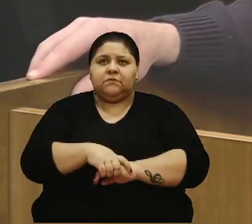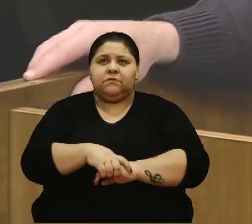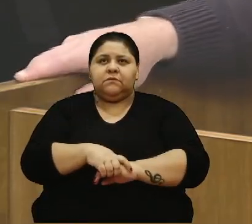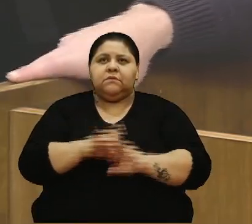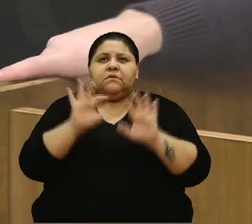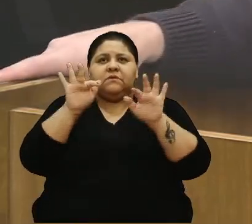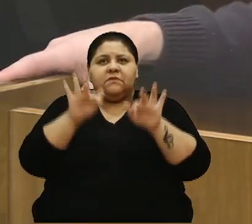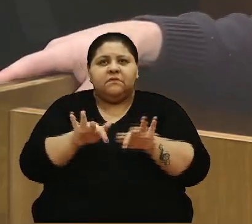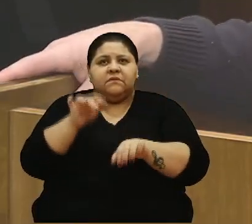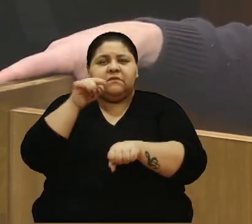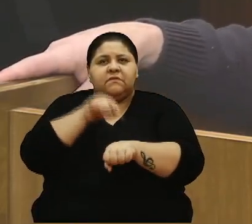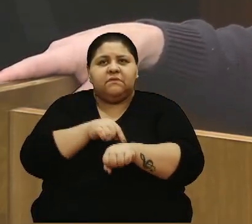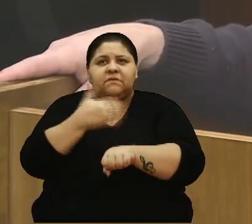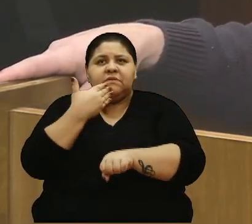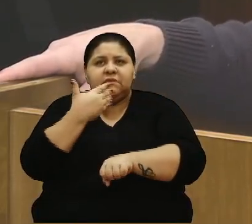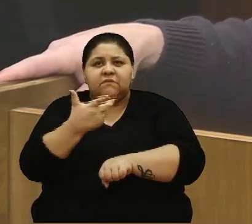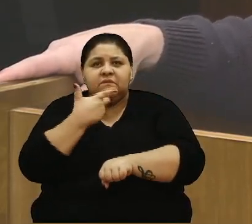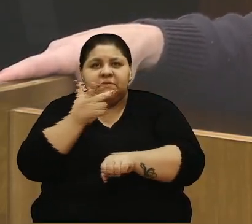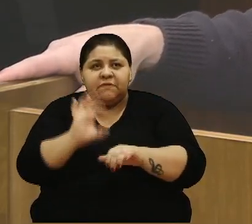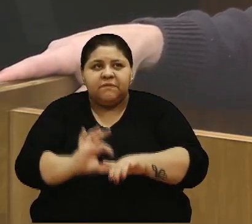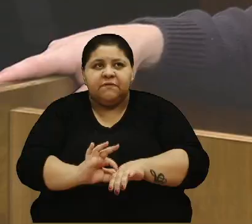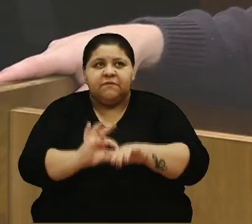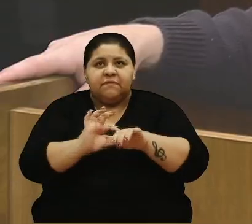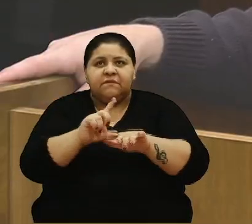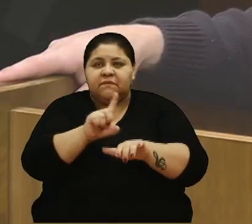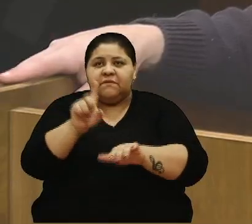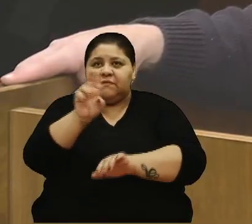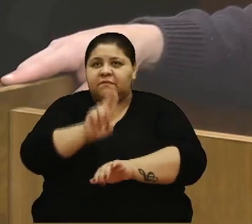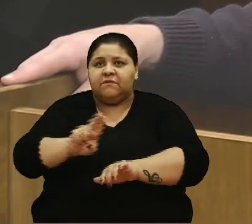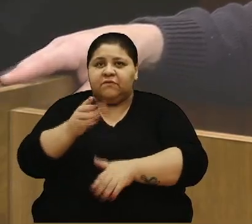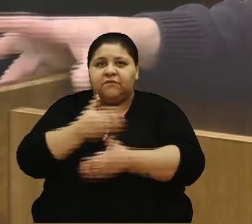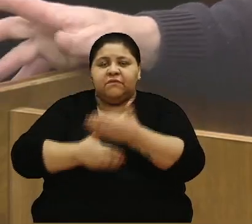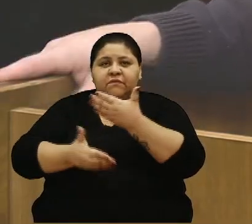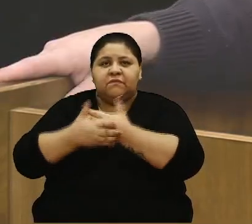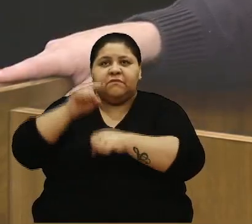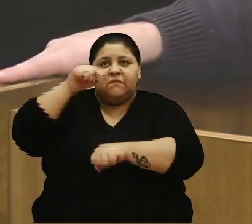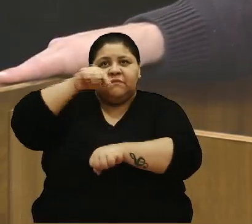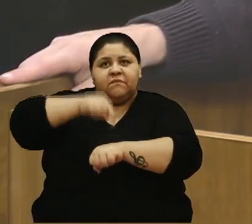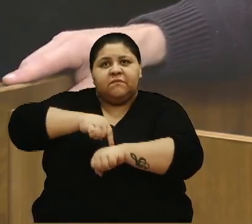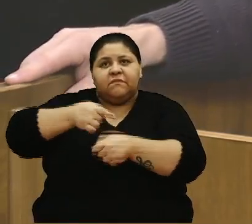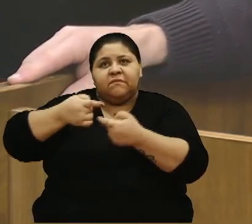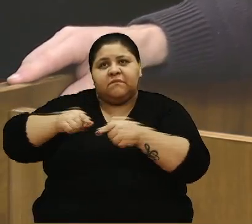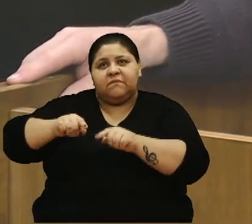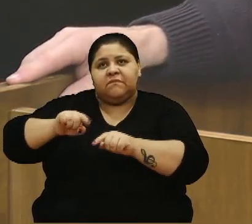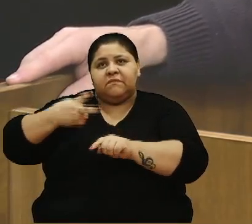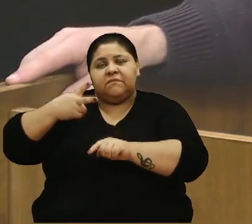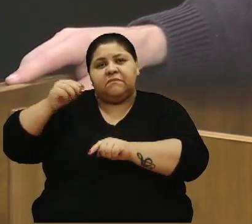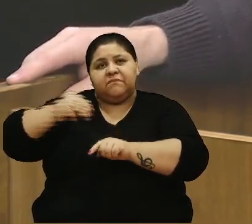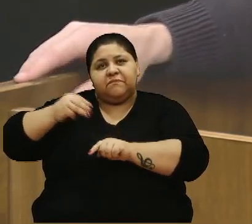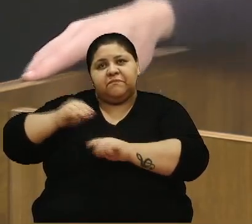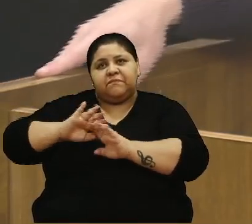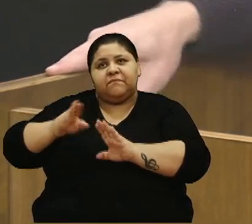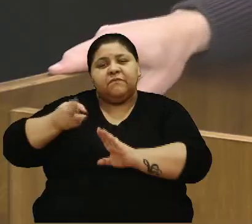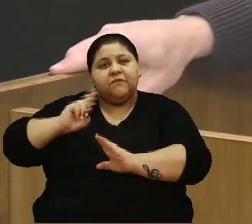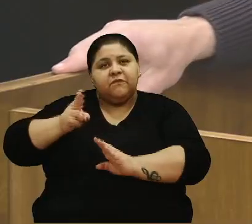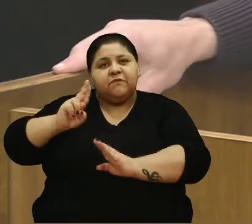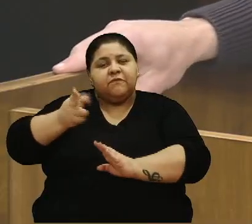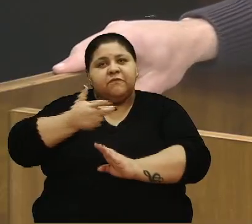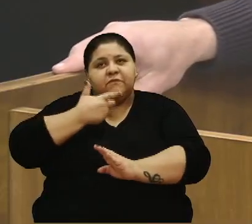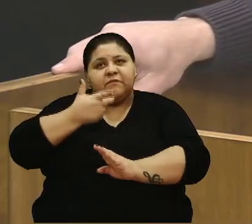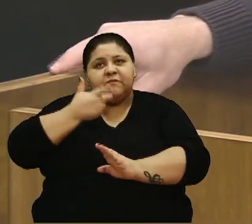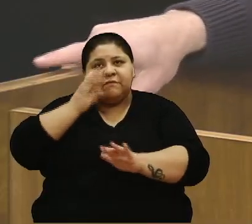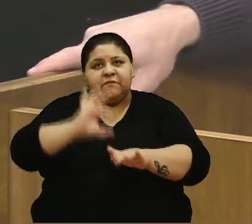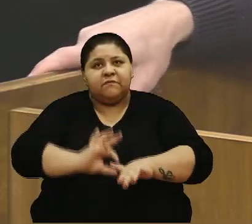encerrando meu tempo. Eu vou pedir uma declaração de líder. Não vou usar todo o tempo, presidente, mas como vai uns 2 minutos ainda. Segue em declaração de líder